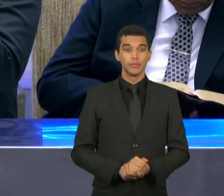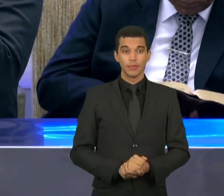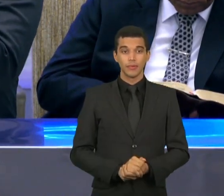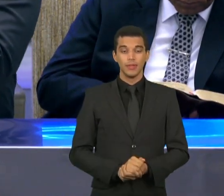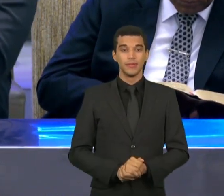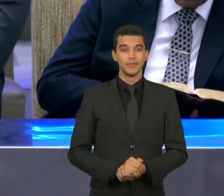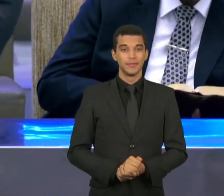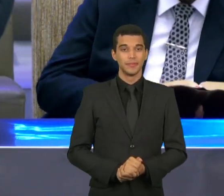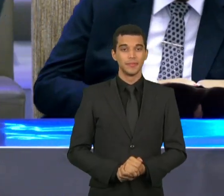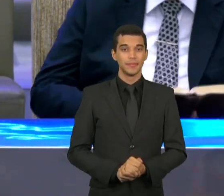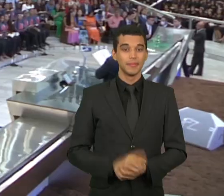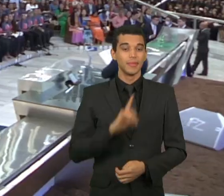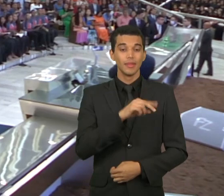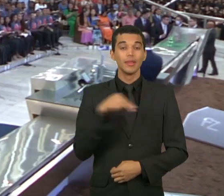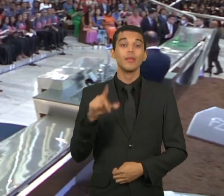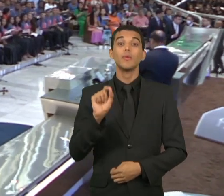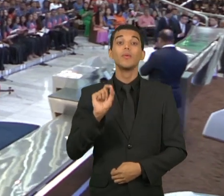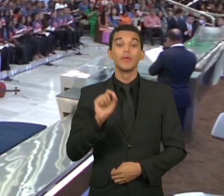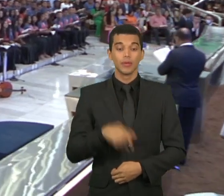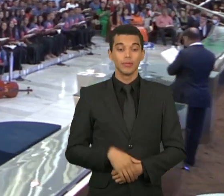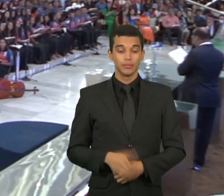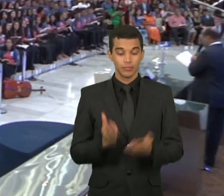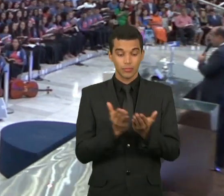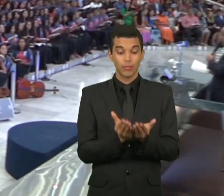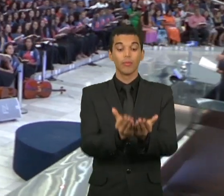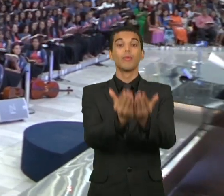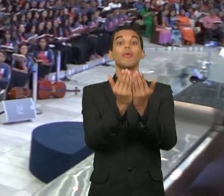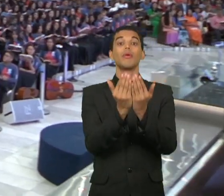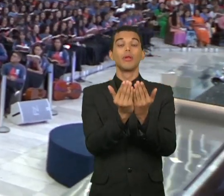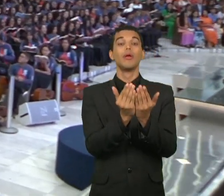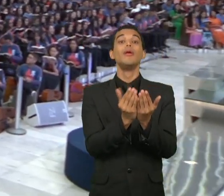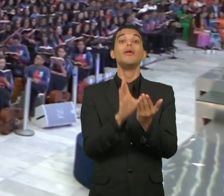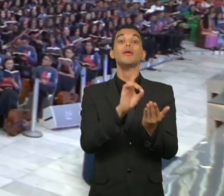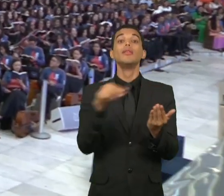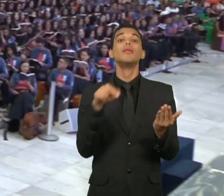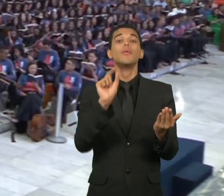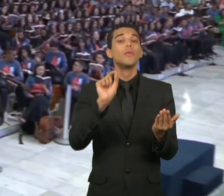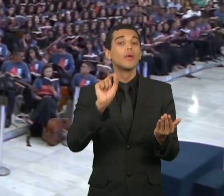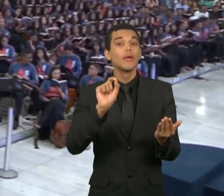por favor, que a voz vai sair melhor. Vamos lá juntos? Ele era?